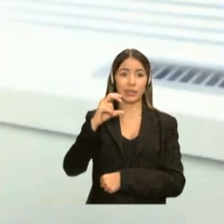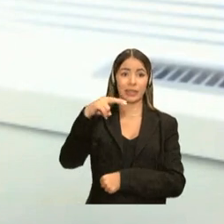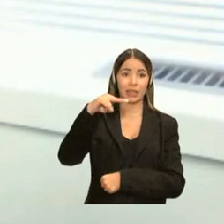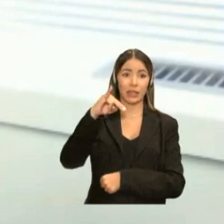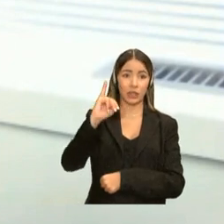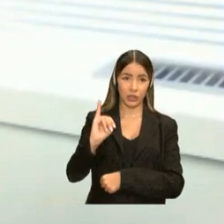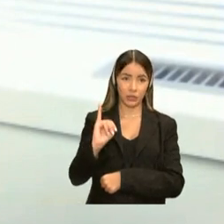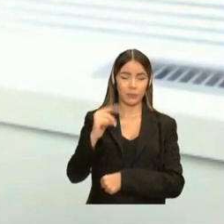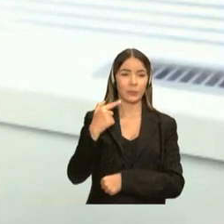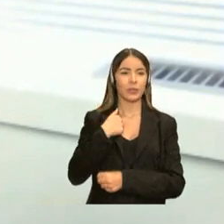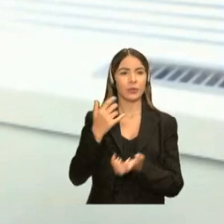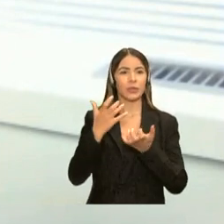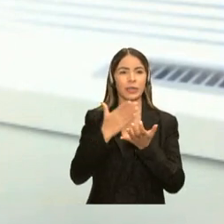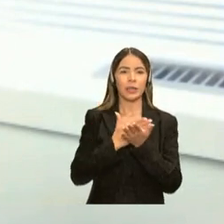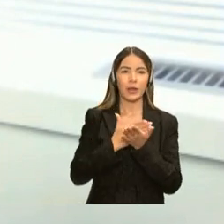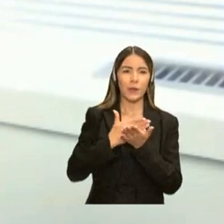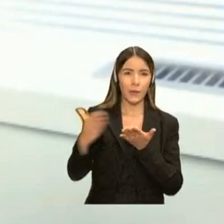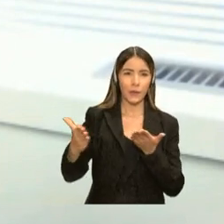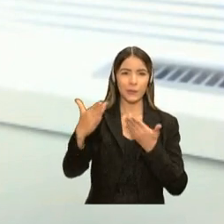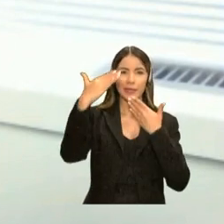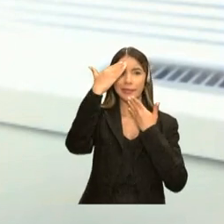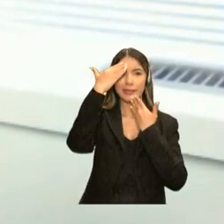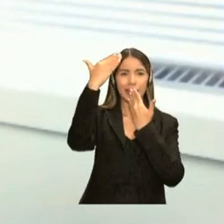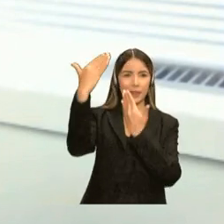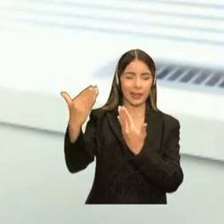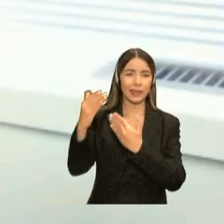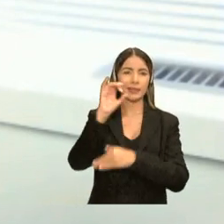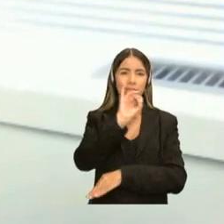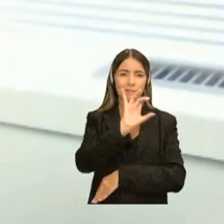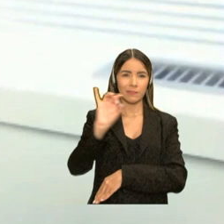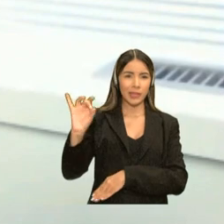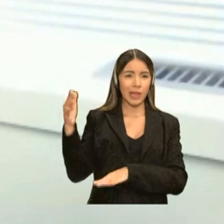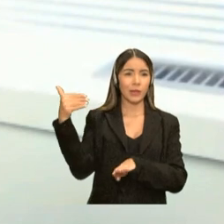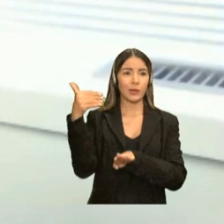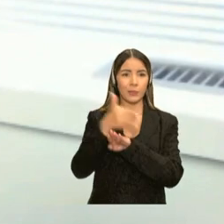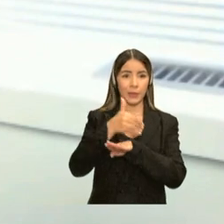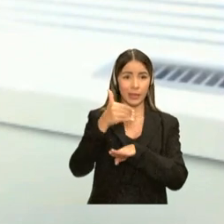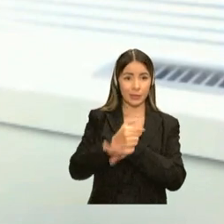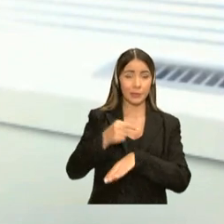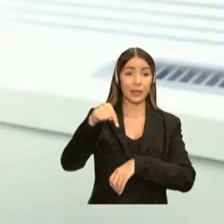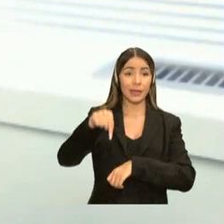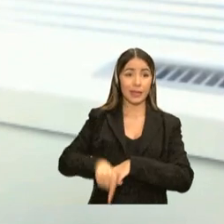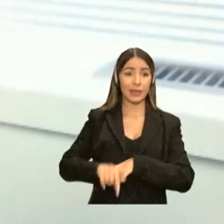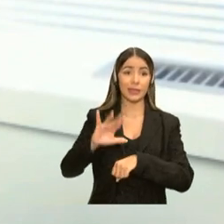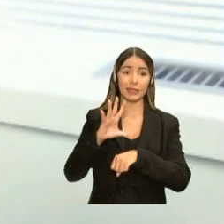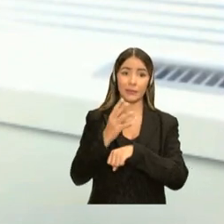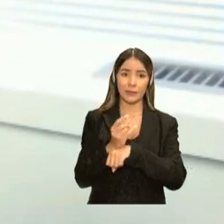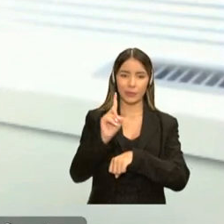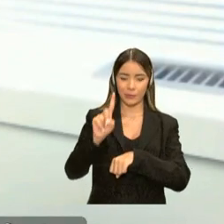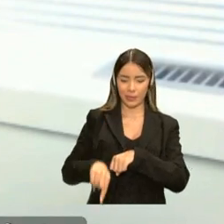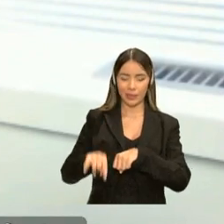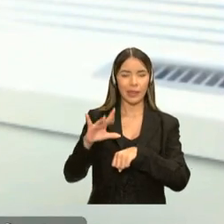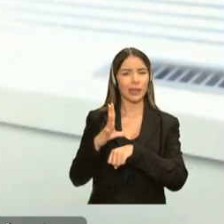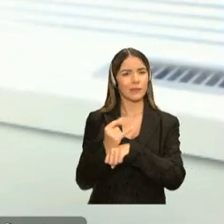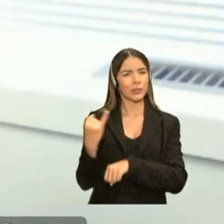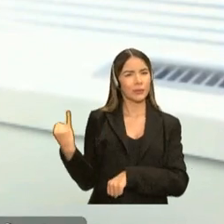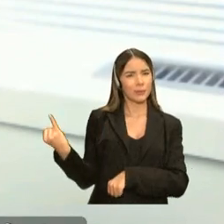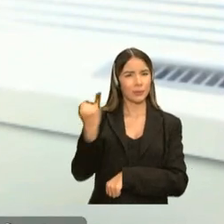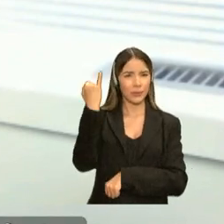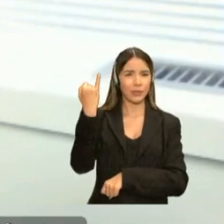Queria iniciar já agradecendo a participação nesse evento, um evento tão importante quando se